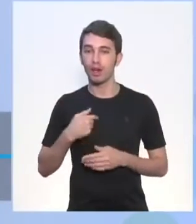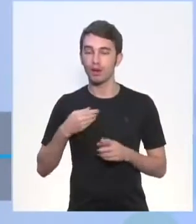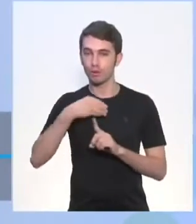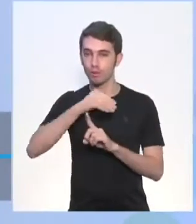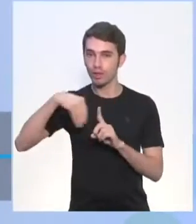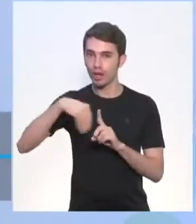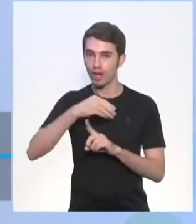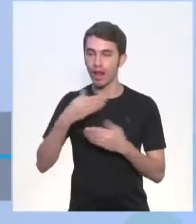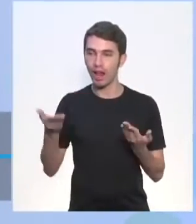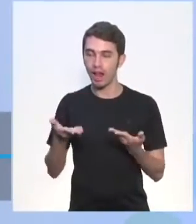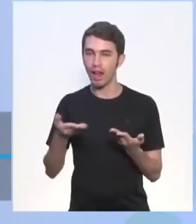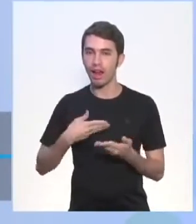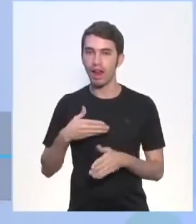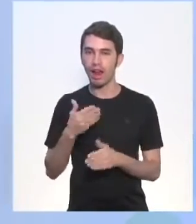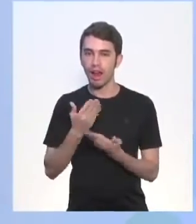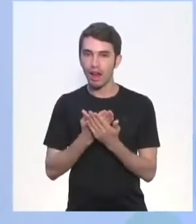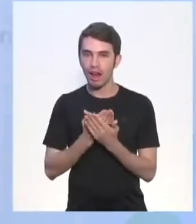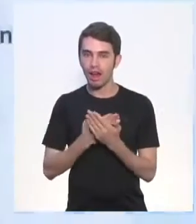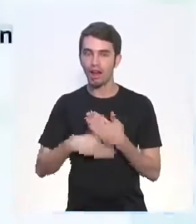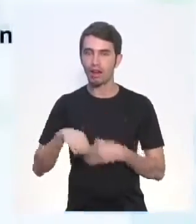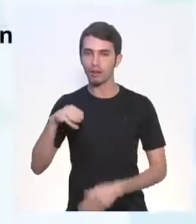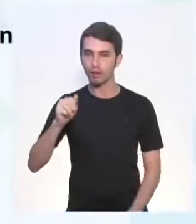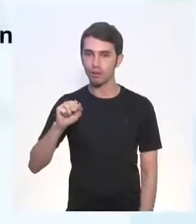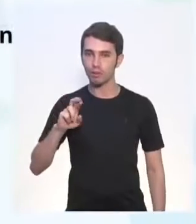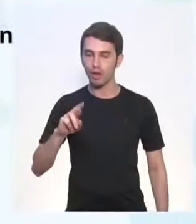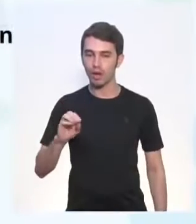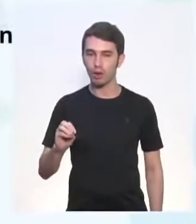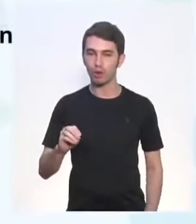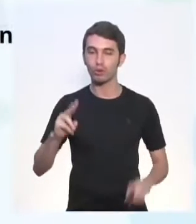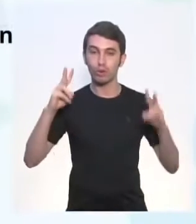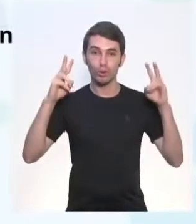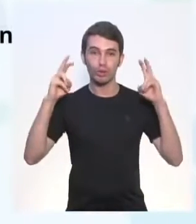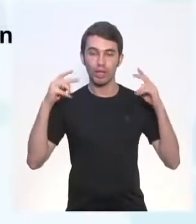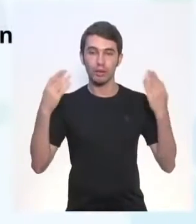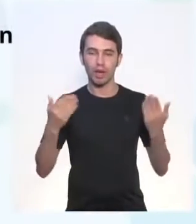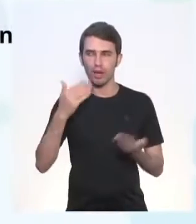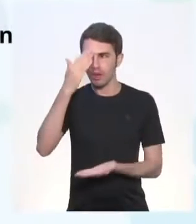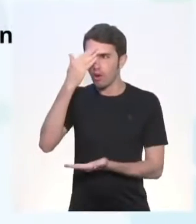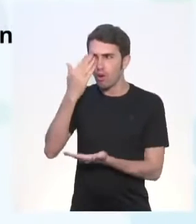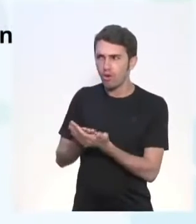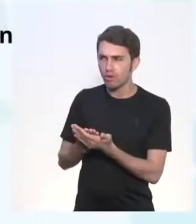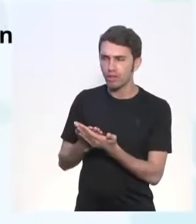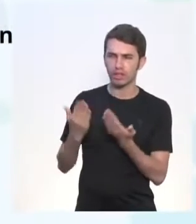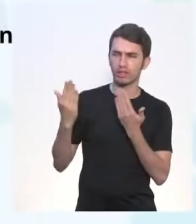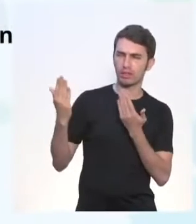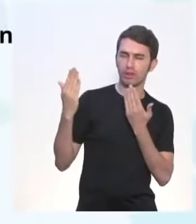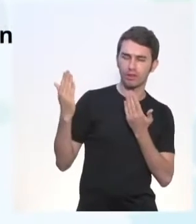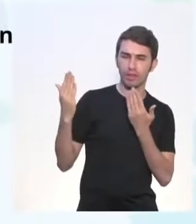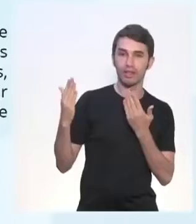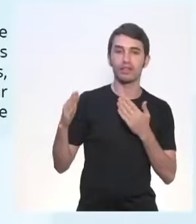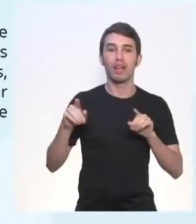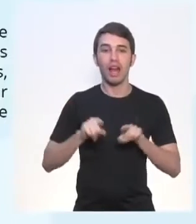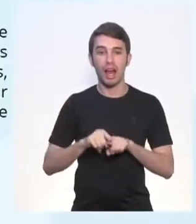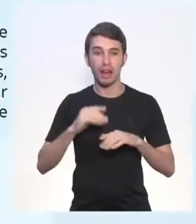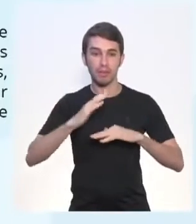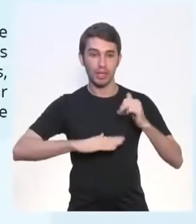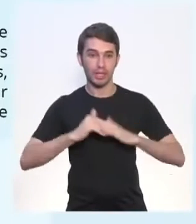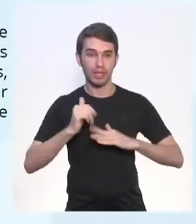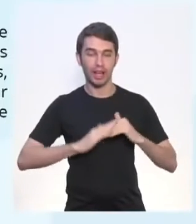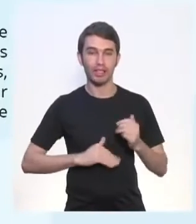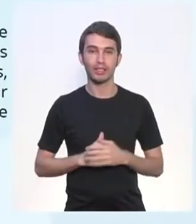o tema da nossa aula de hoje é Confie desconfiando, ok? Habilidades,